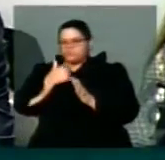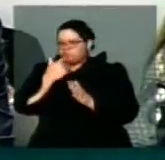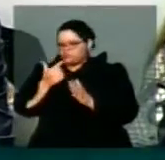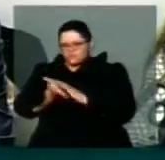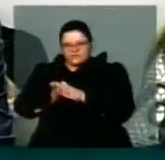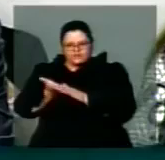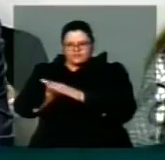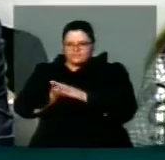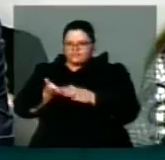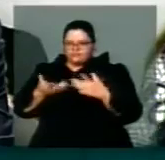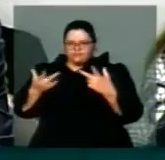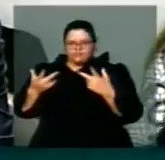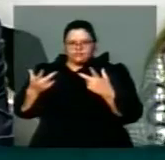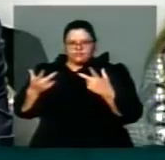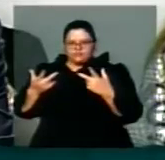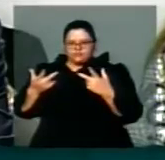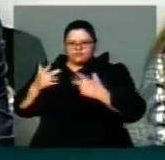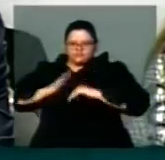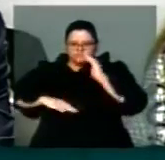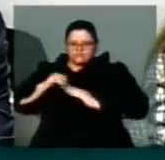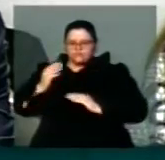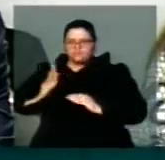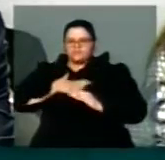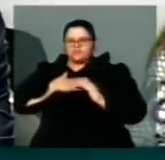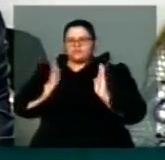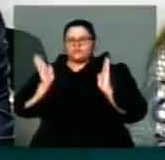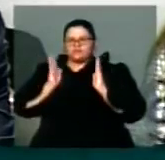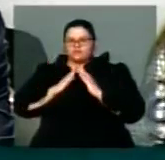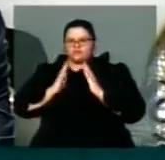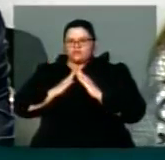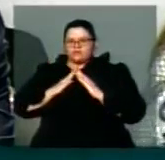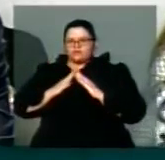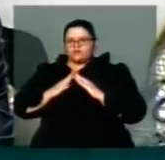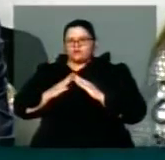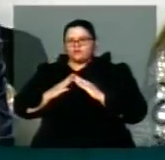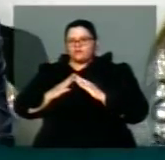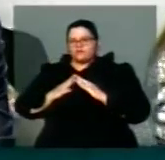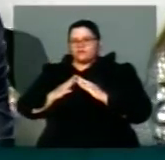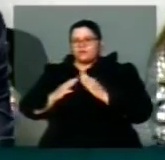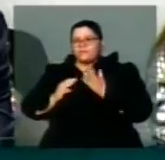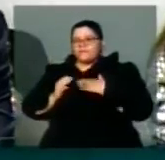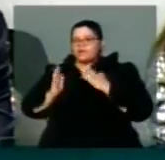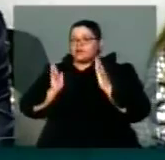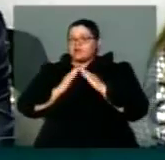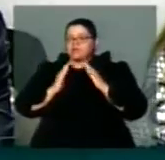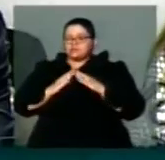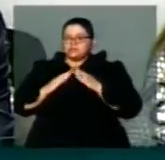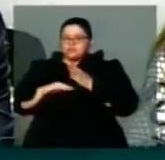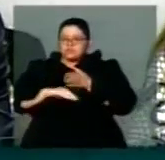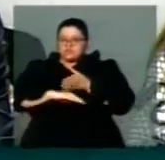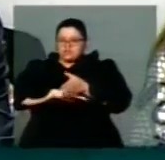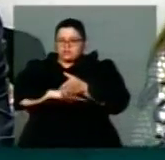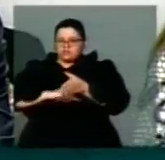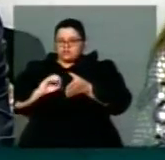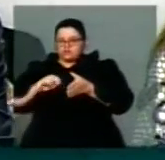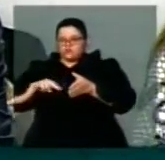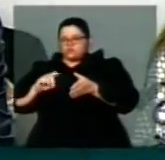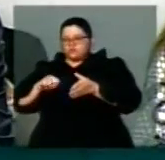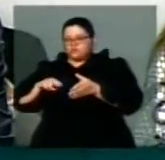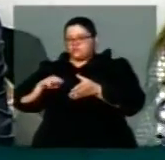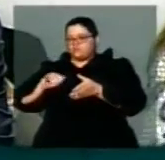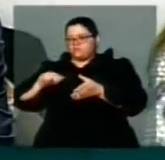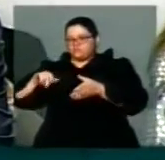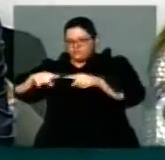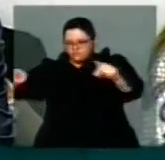ao meu condomínio. A minha residência, quando entra no condomínio, vira à esquerda, é logo à direita. Não condizia com a descrição. Eu